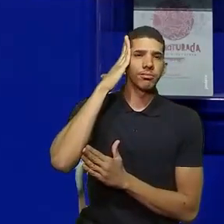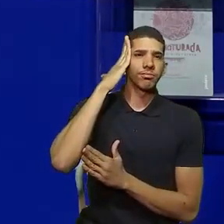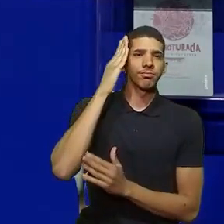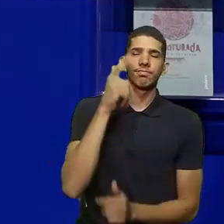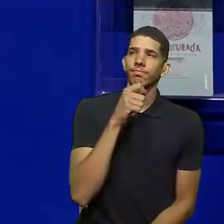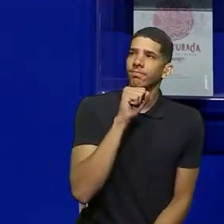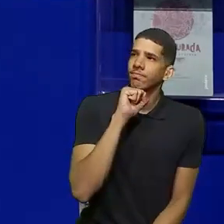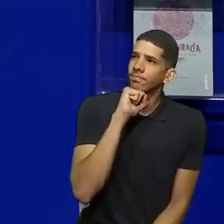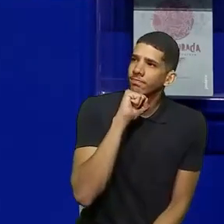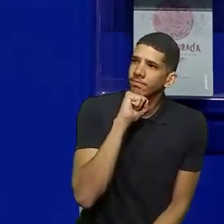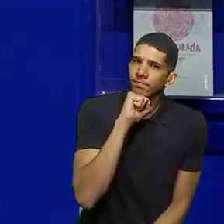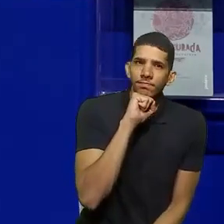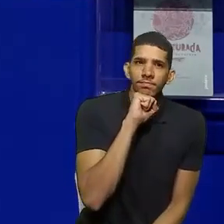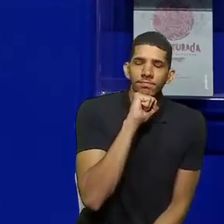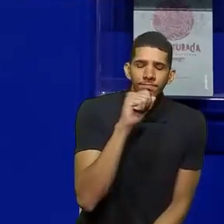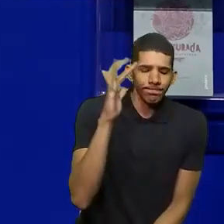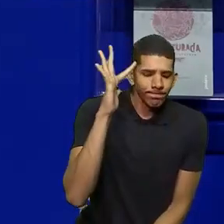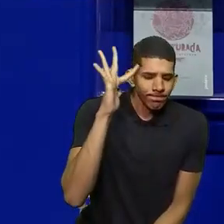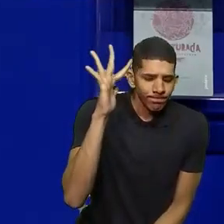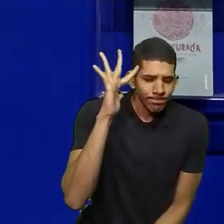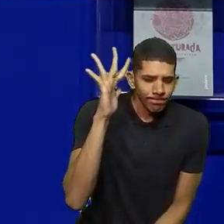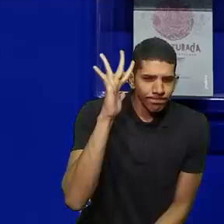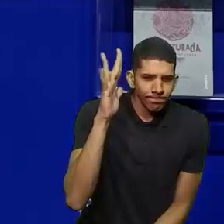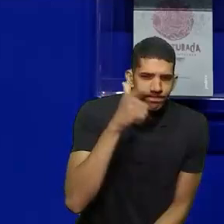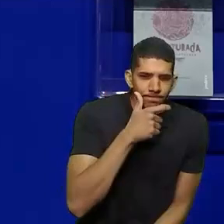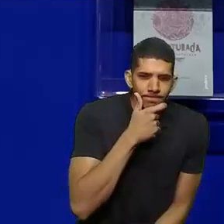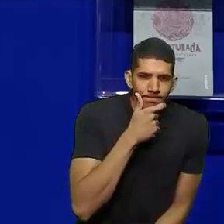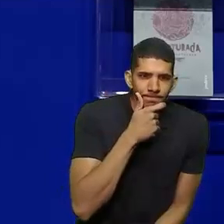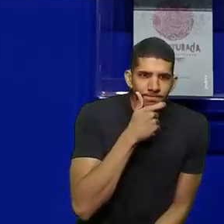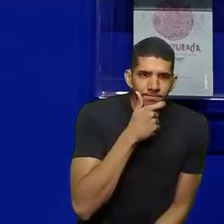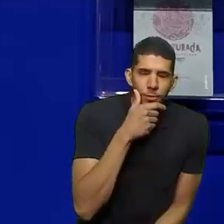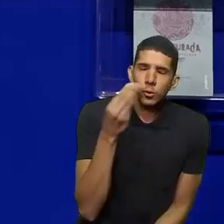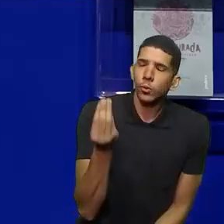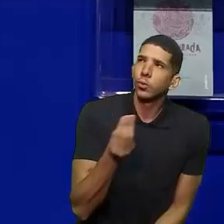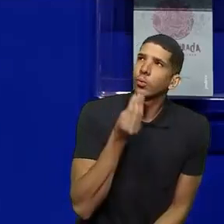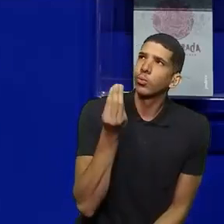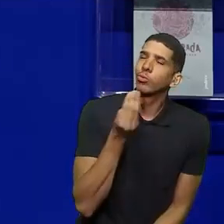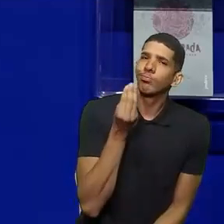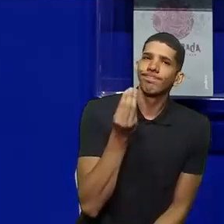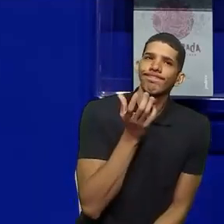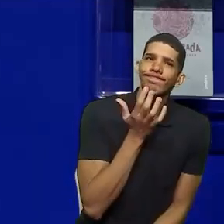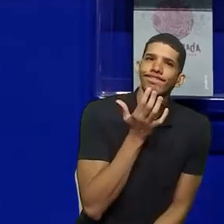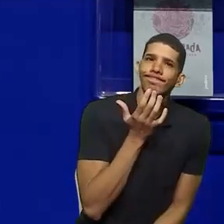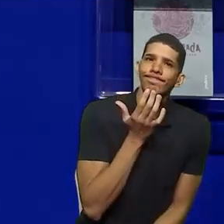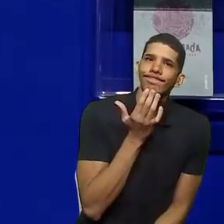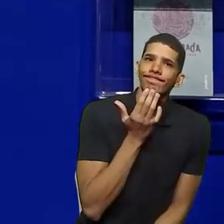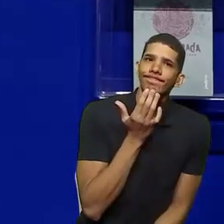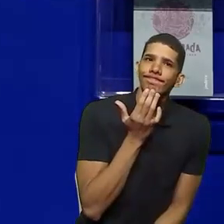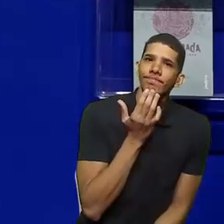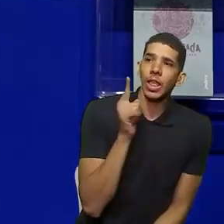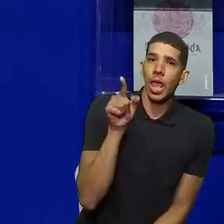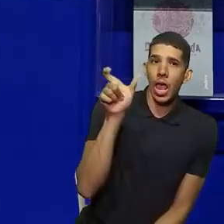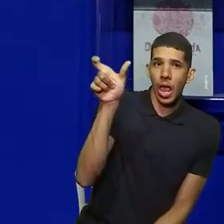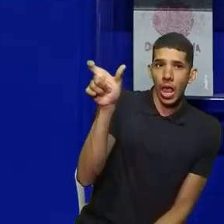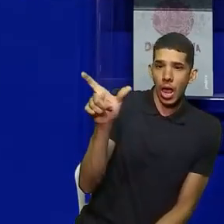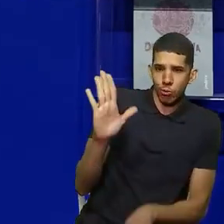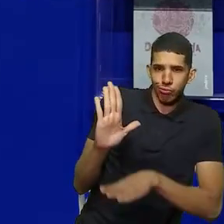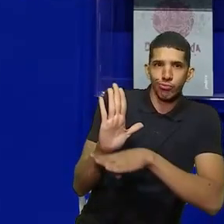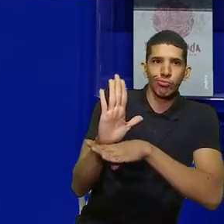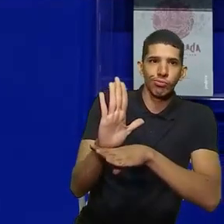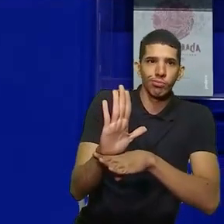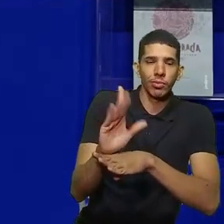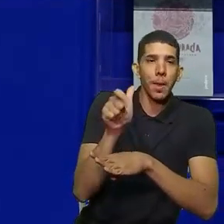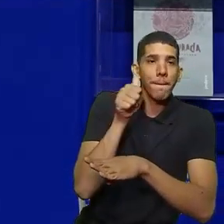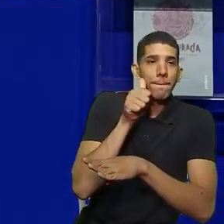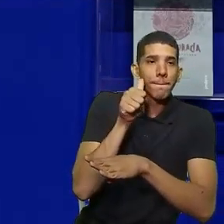começou a pensar quando que a gente poderia, como poderia fazer para publicar o livro de Dona Rosinha. E eu, toda